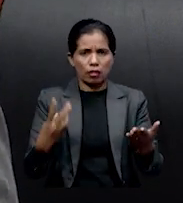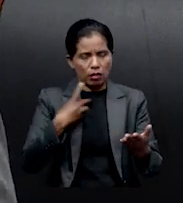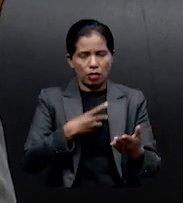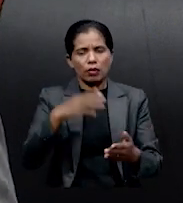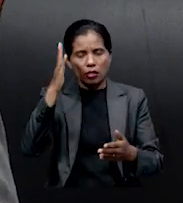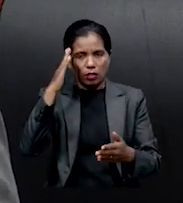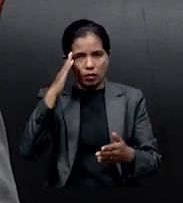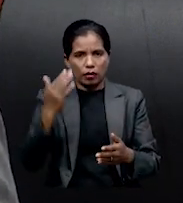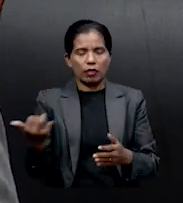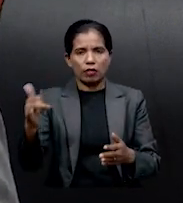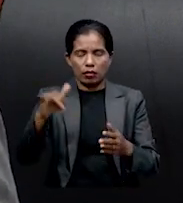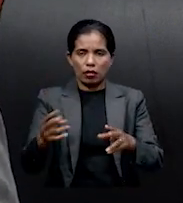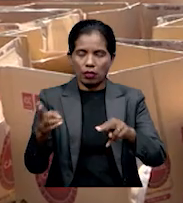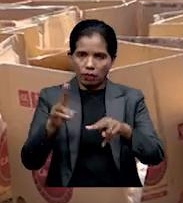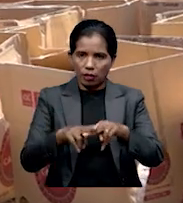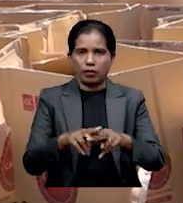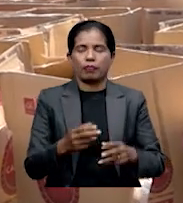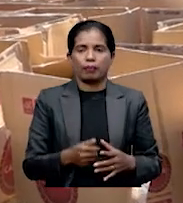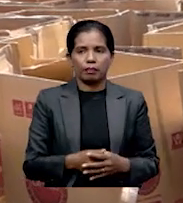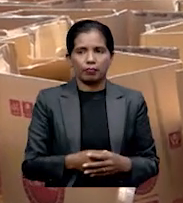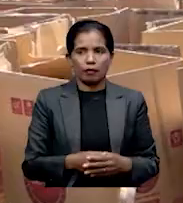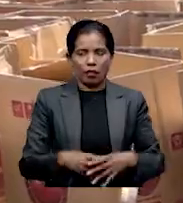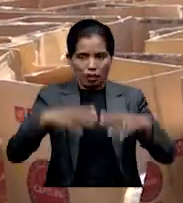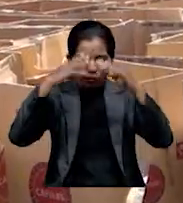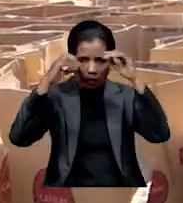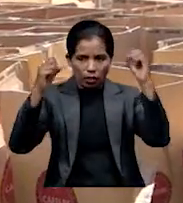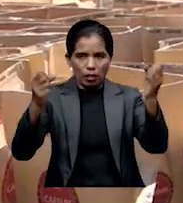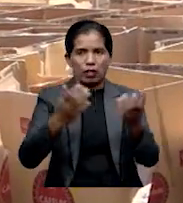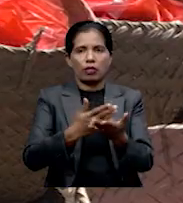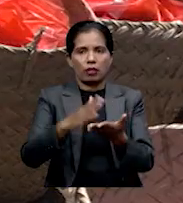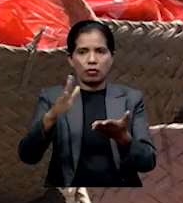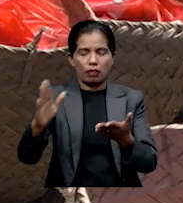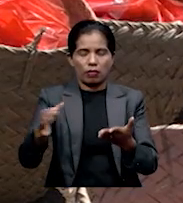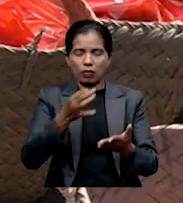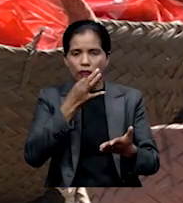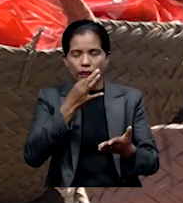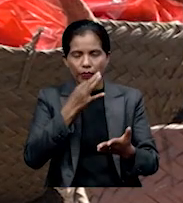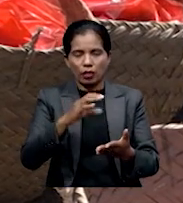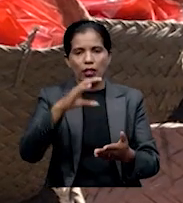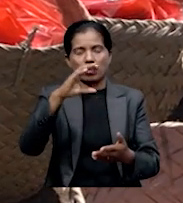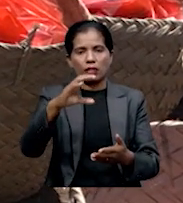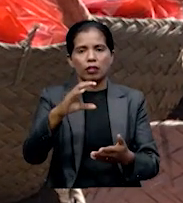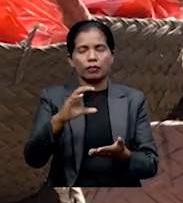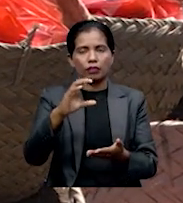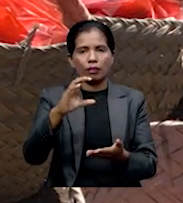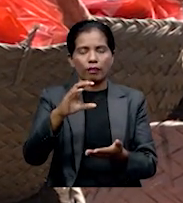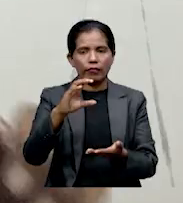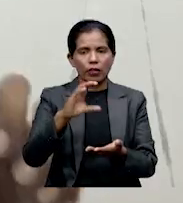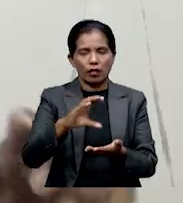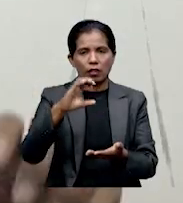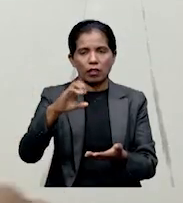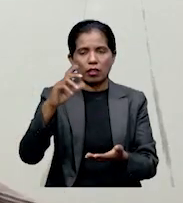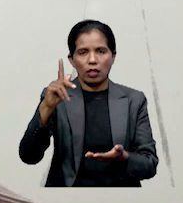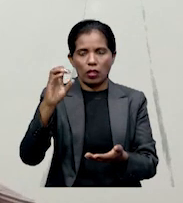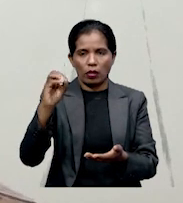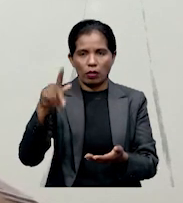ele aumenta folha. Presidente de distribuição cesta básica Secop Tomás Guzmão Hatetem Decreto